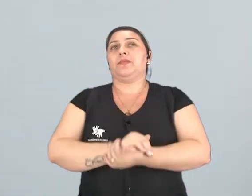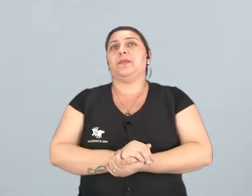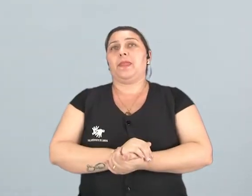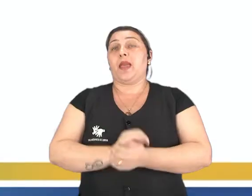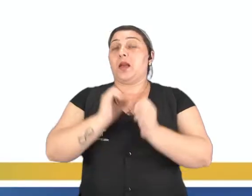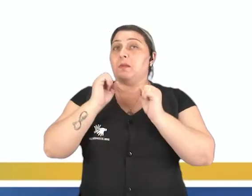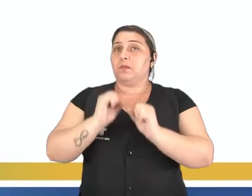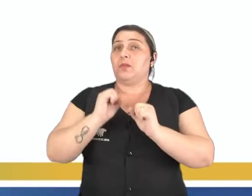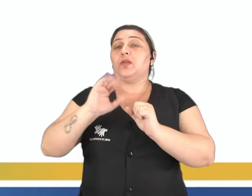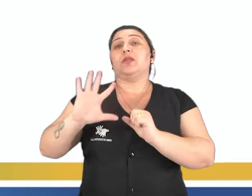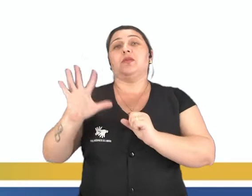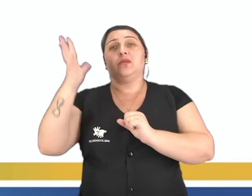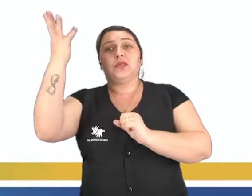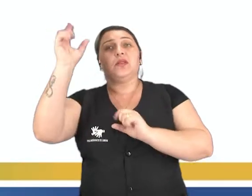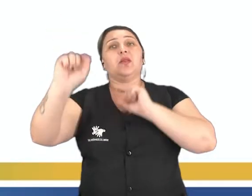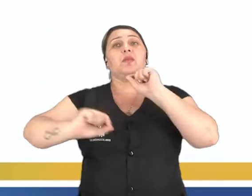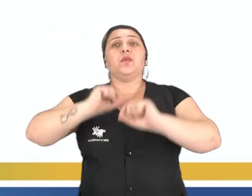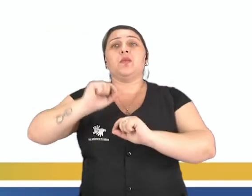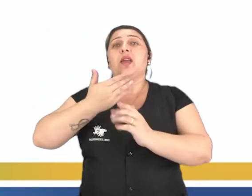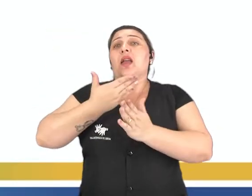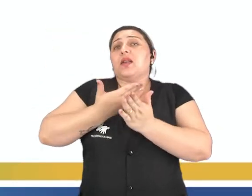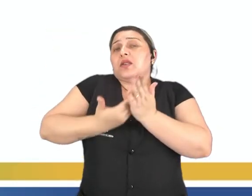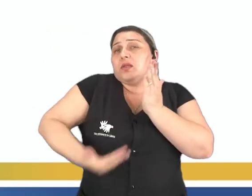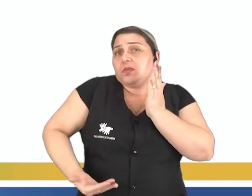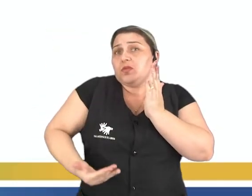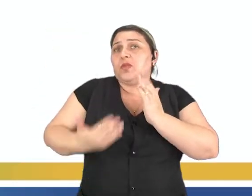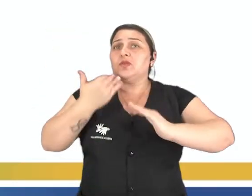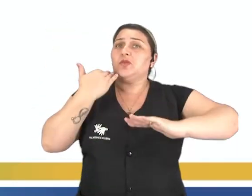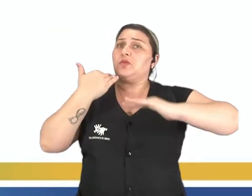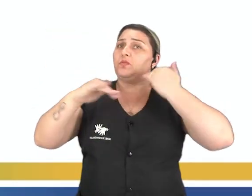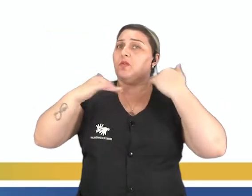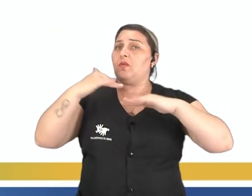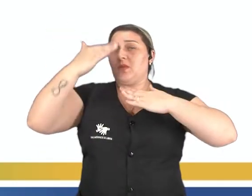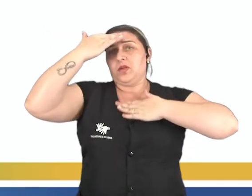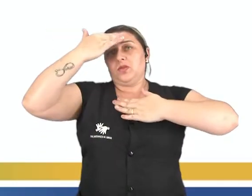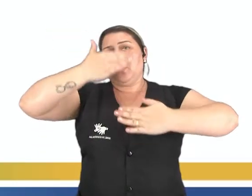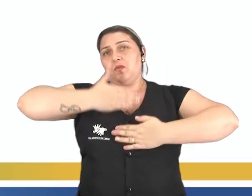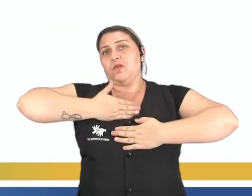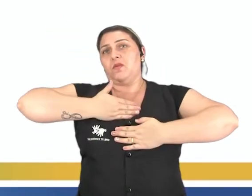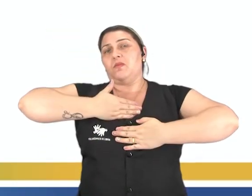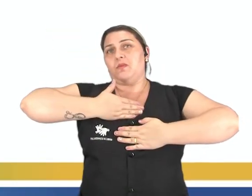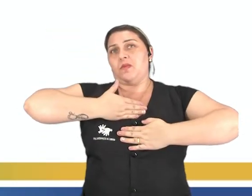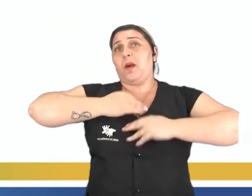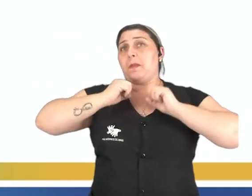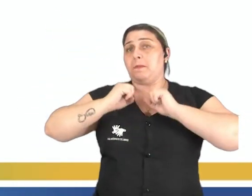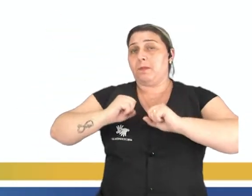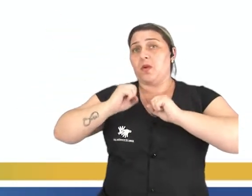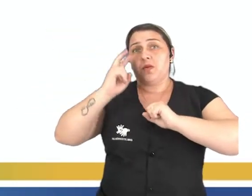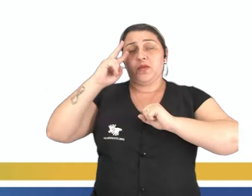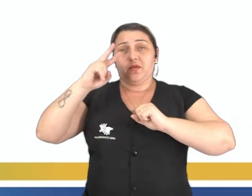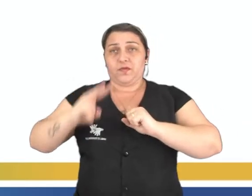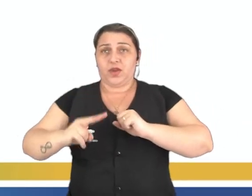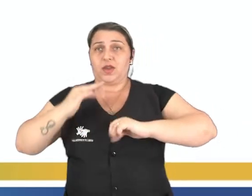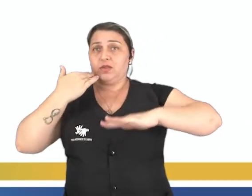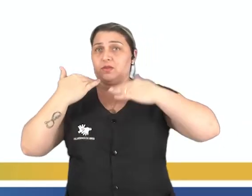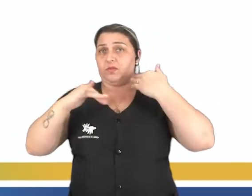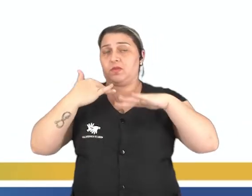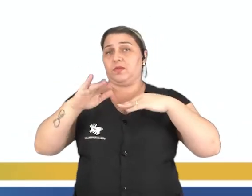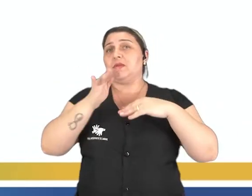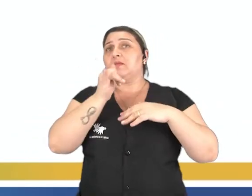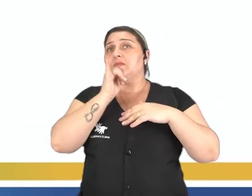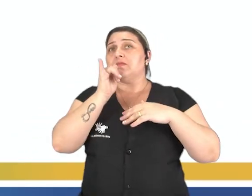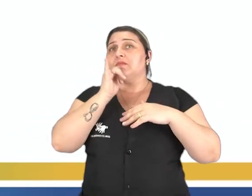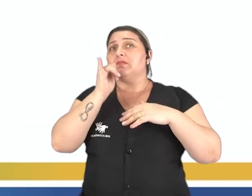Que pode ocasionar a diminuição de movimentos do nosso corpo, né? Então a gente pode ver esses movimentos, por exemplo,